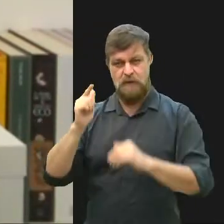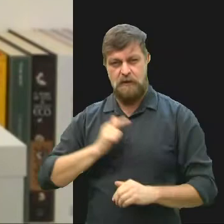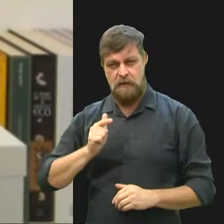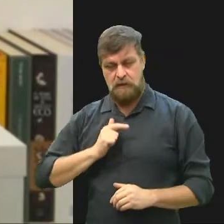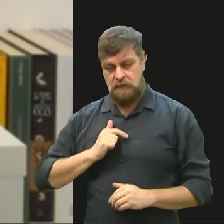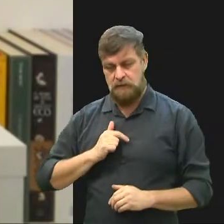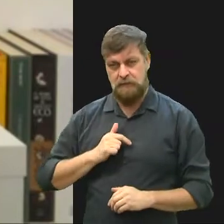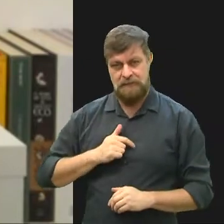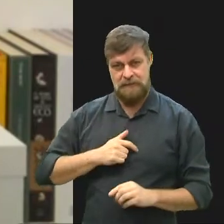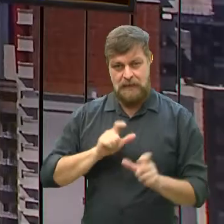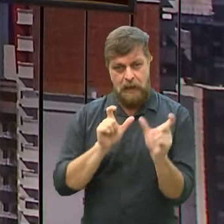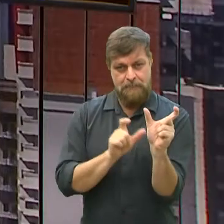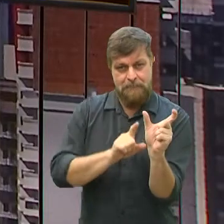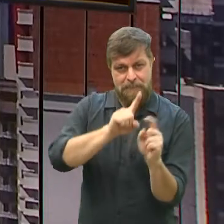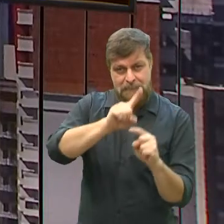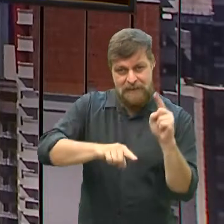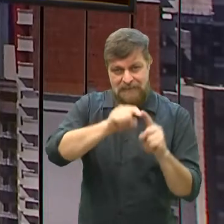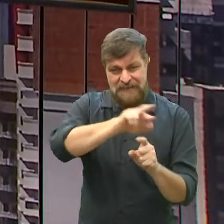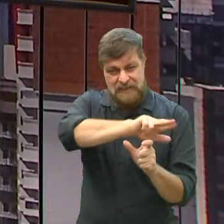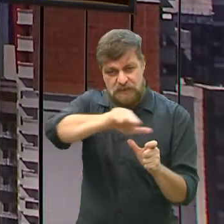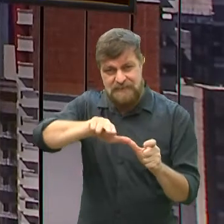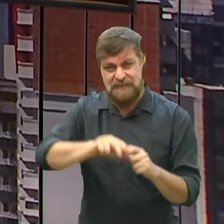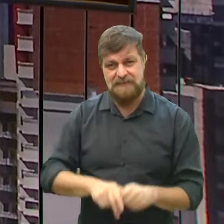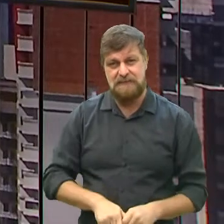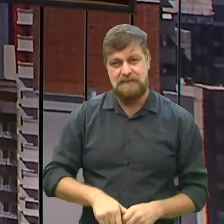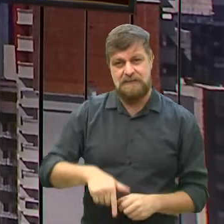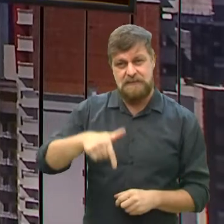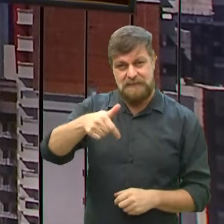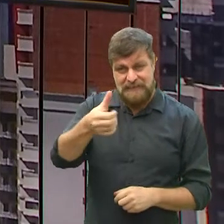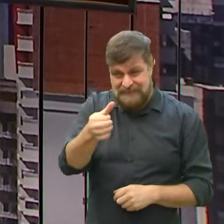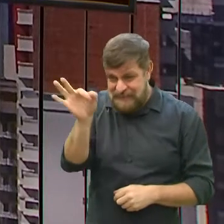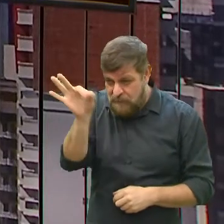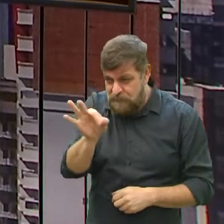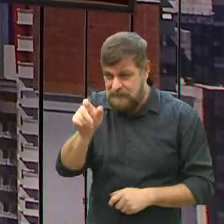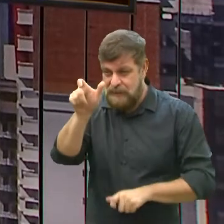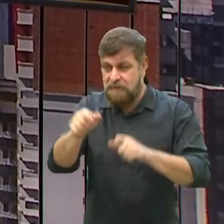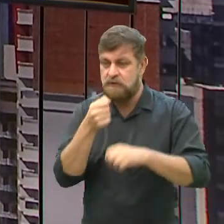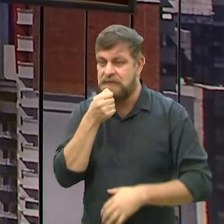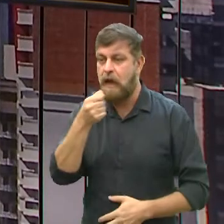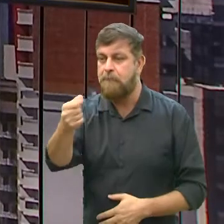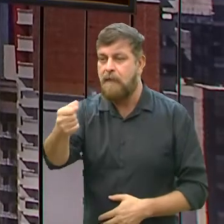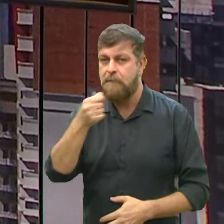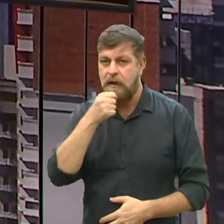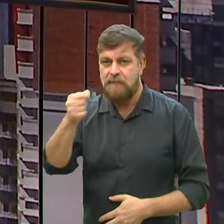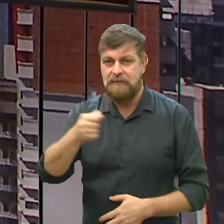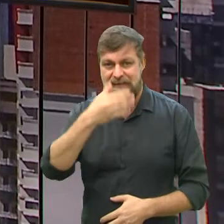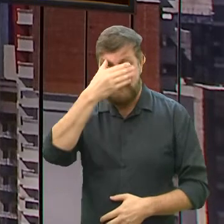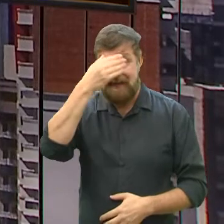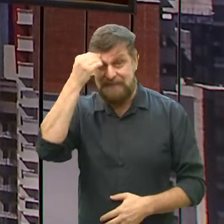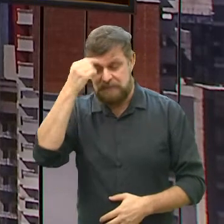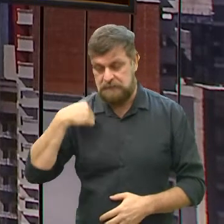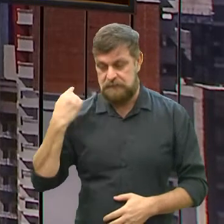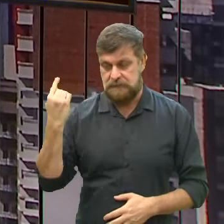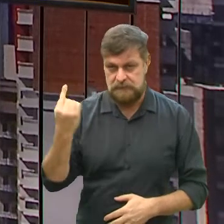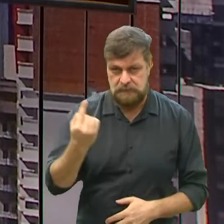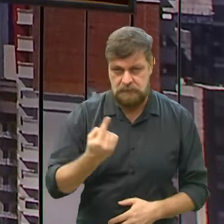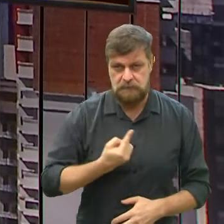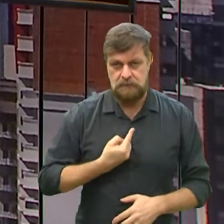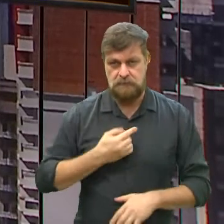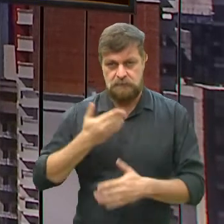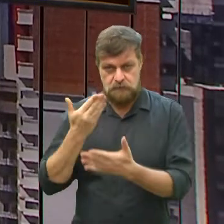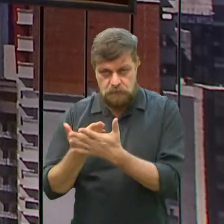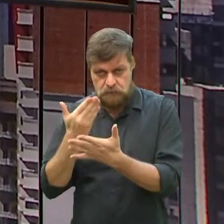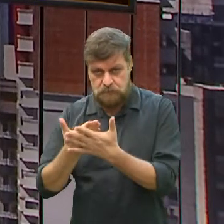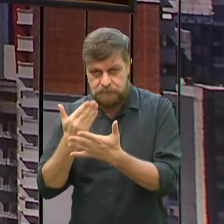diferentes tipos de biomassa, para 66% dos entrevistados, né, eu esqueci de mencionar que